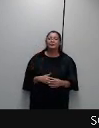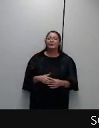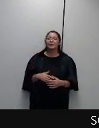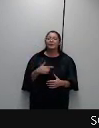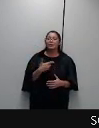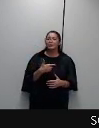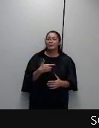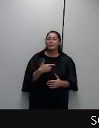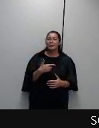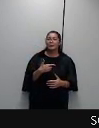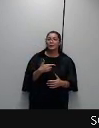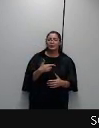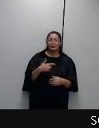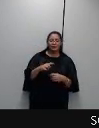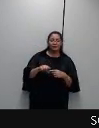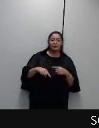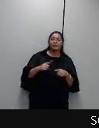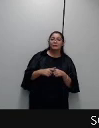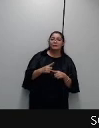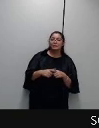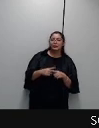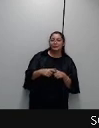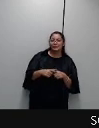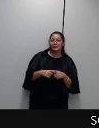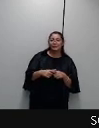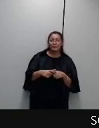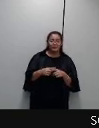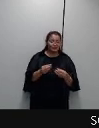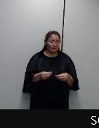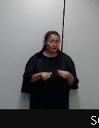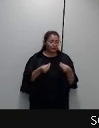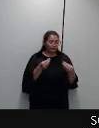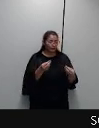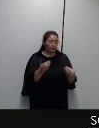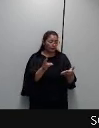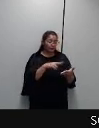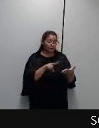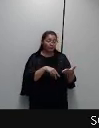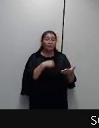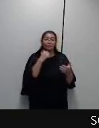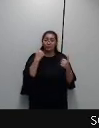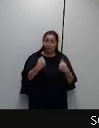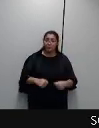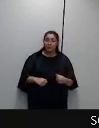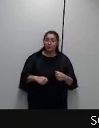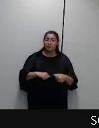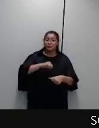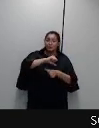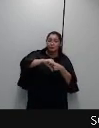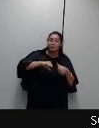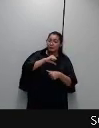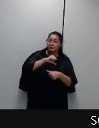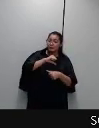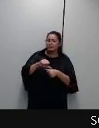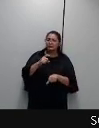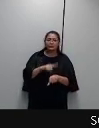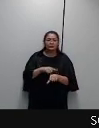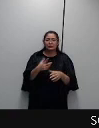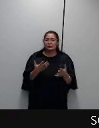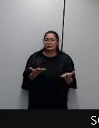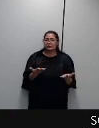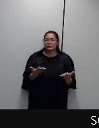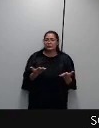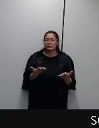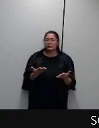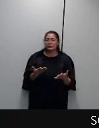a atribuições que são conferidas os cartolas podem ser alterados a qualquer tempo então também ia tem direito ao manter as